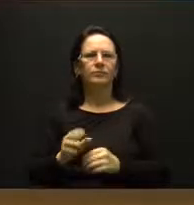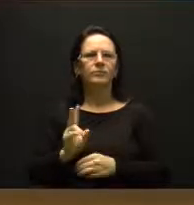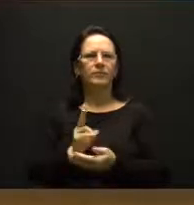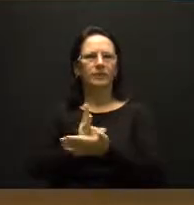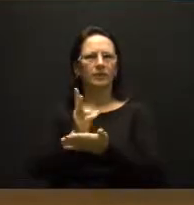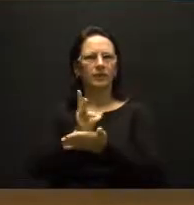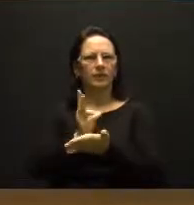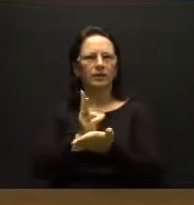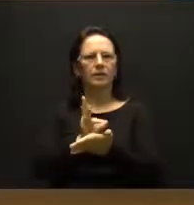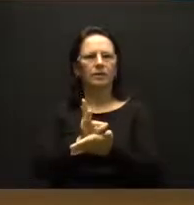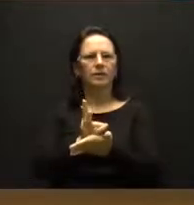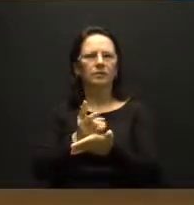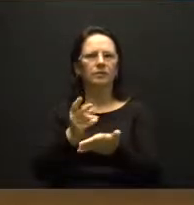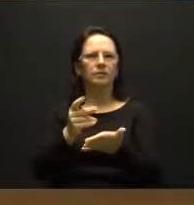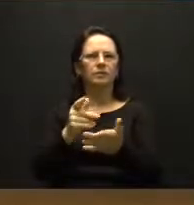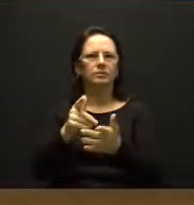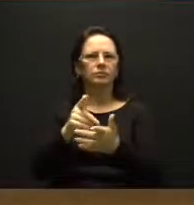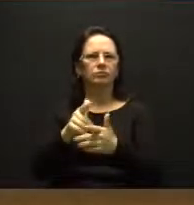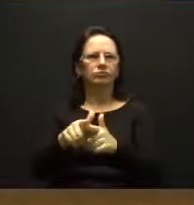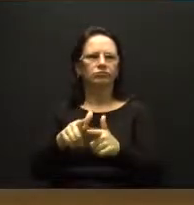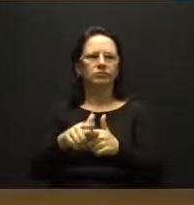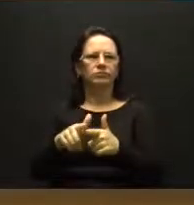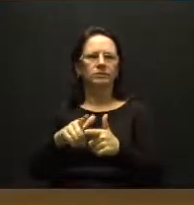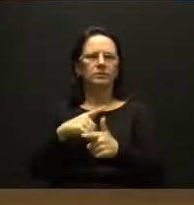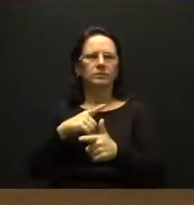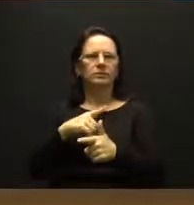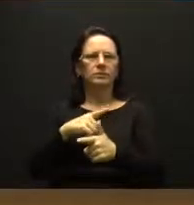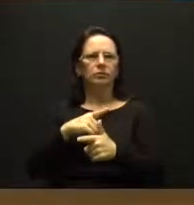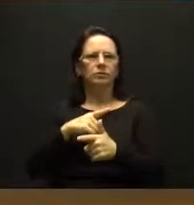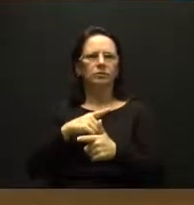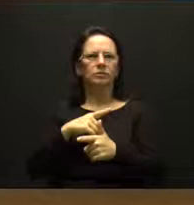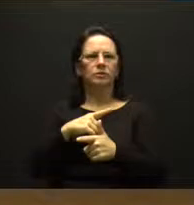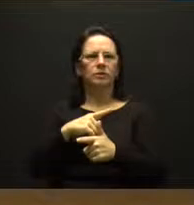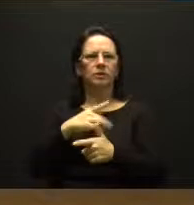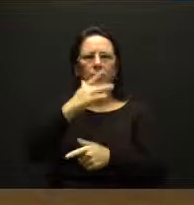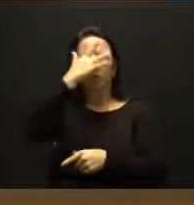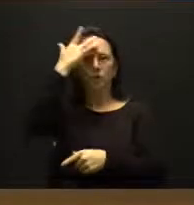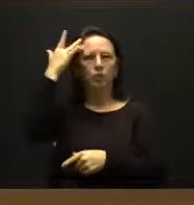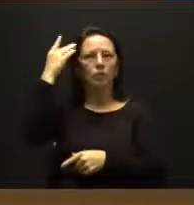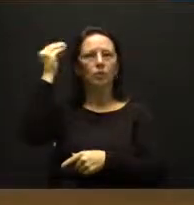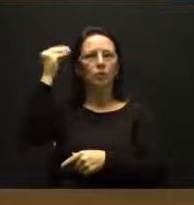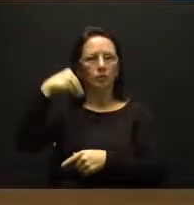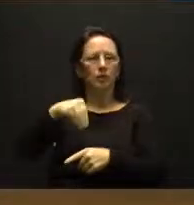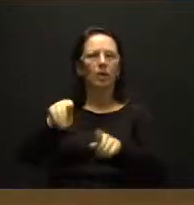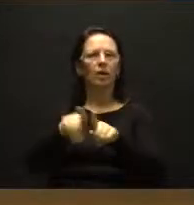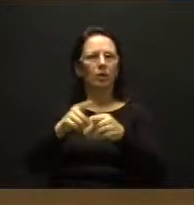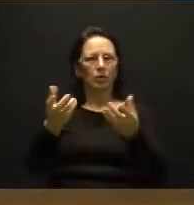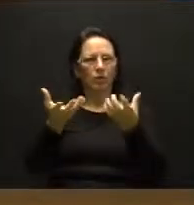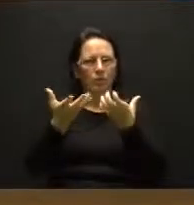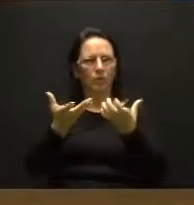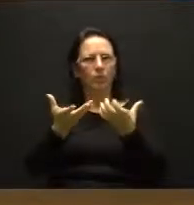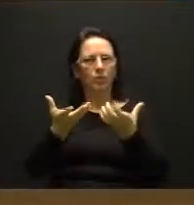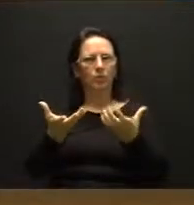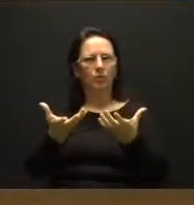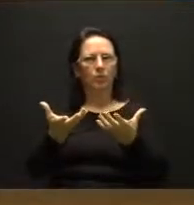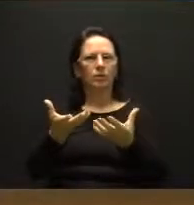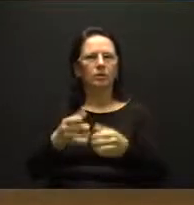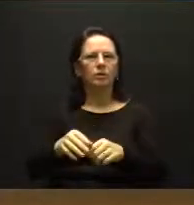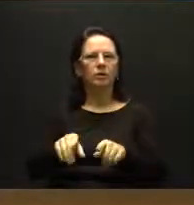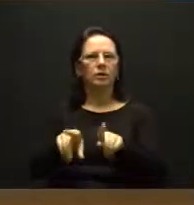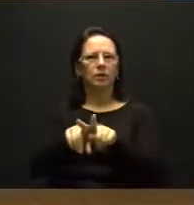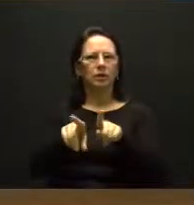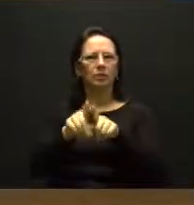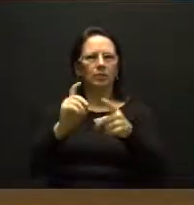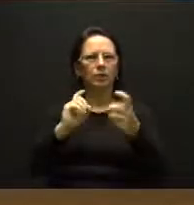acarreta e acaba funcionando na parte mais fraca hoje também não está